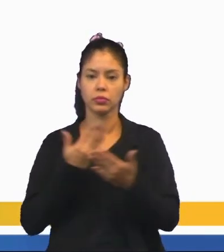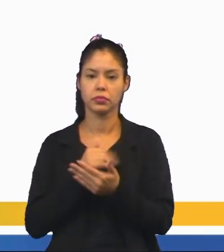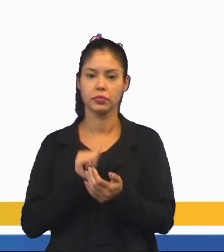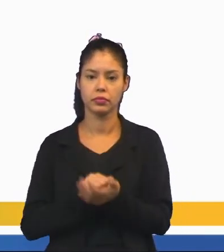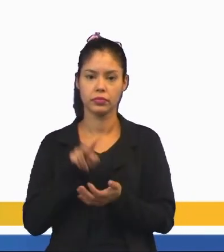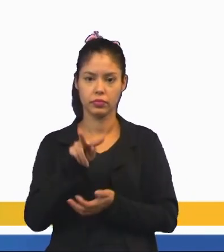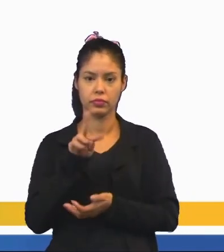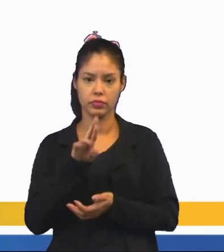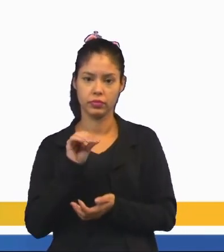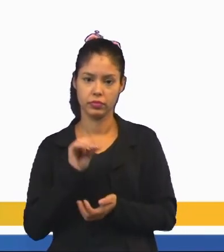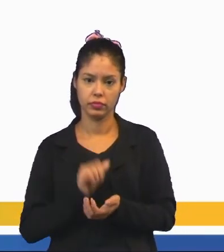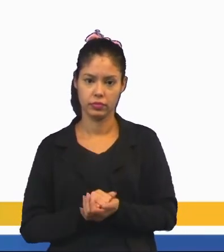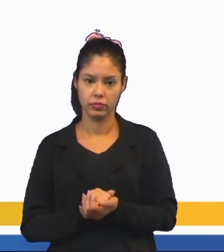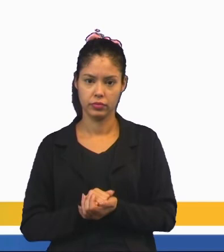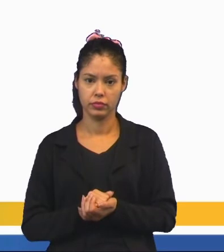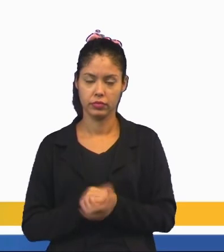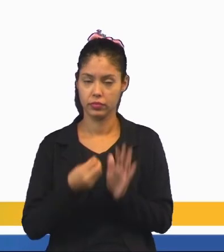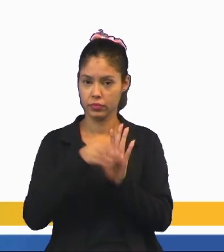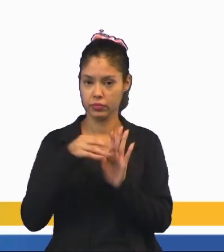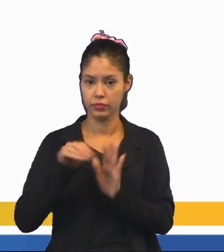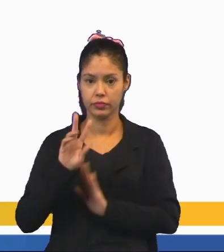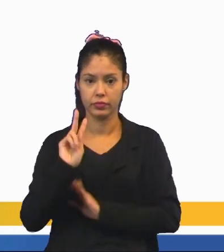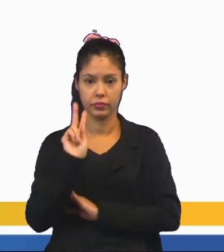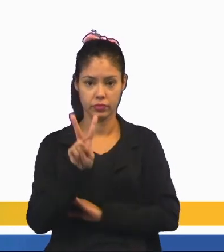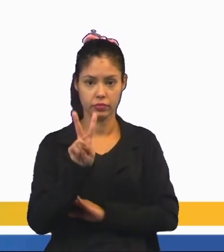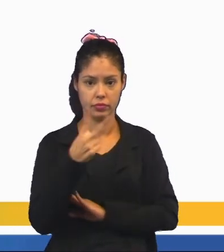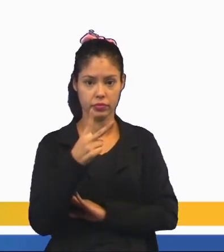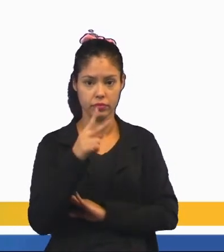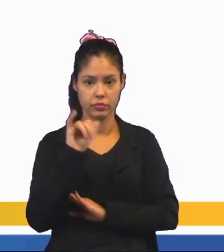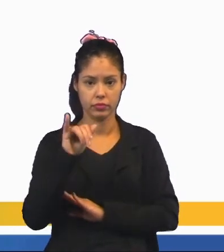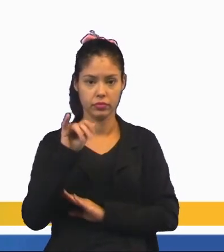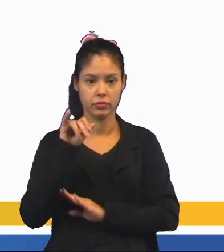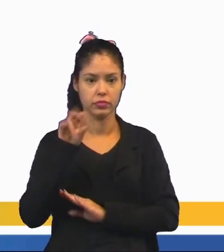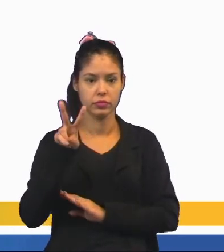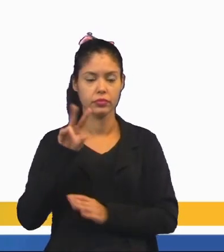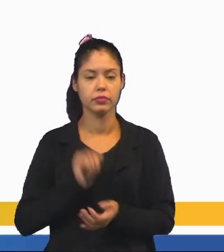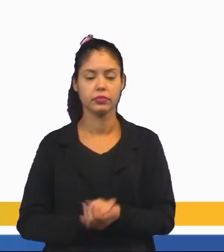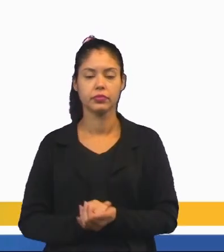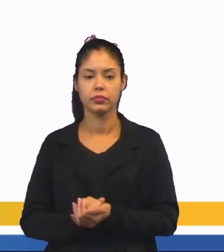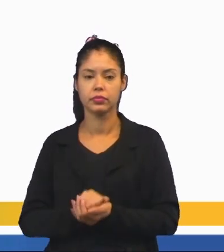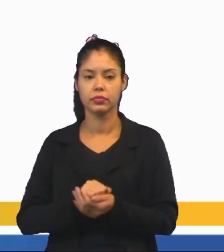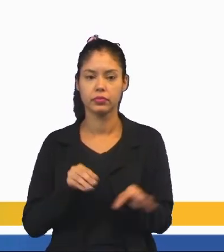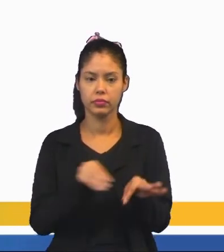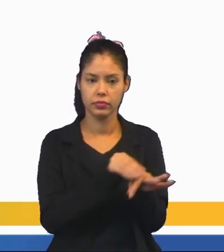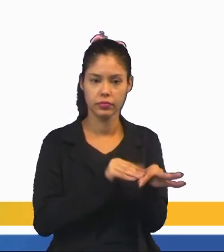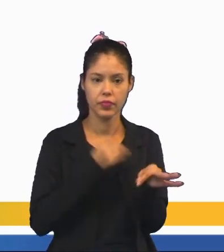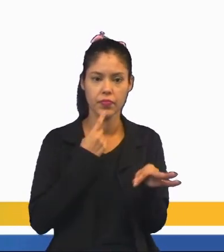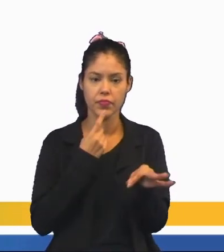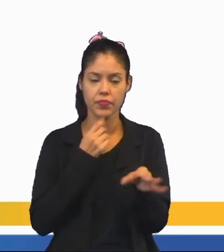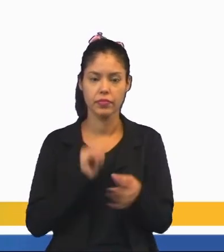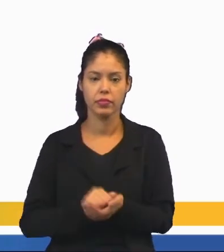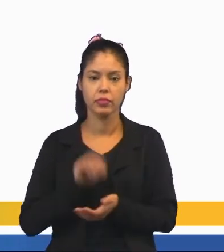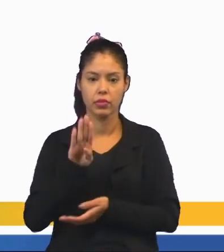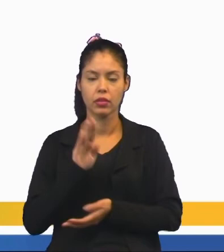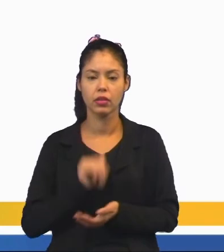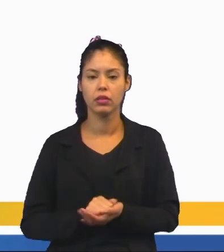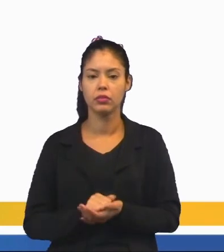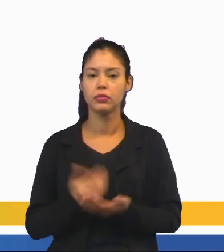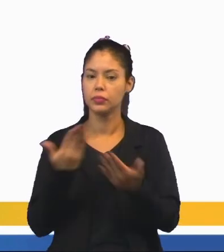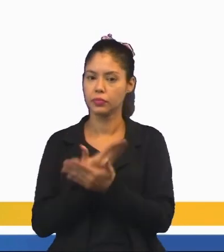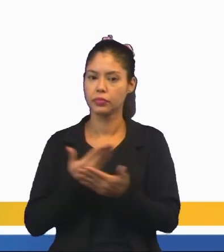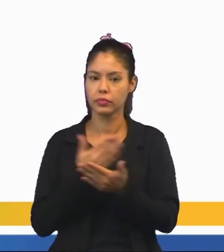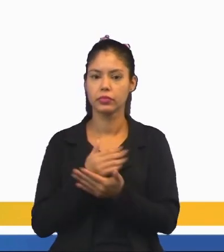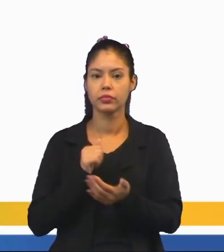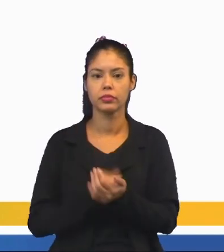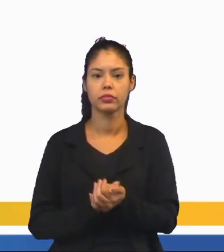prevenções na transmissão vertical de HIV, sífilis e hepatite B,